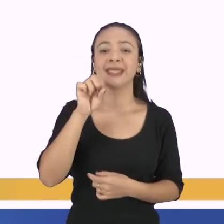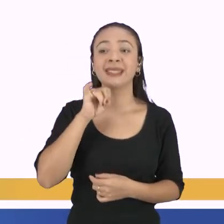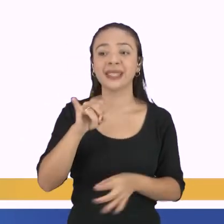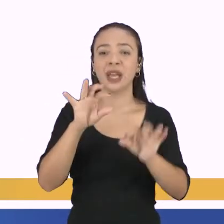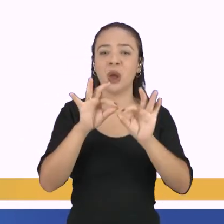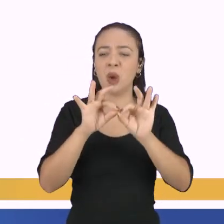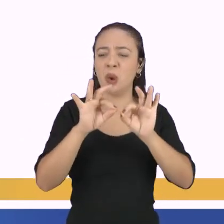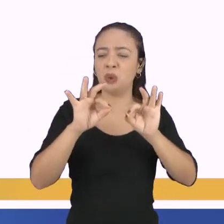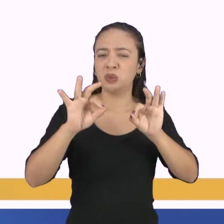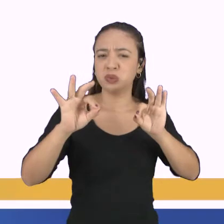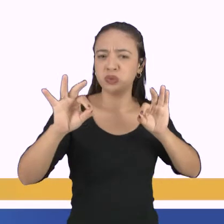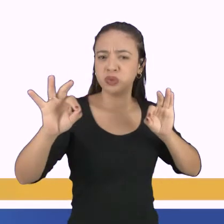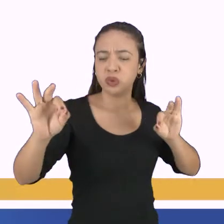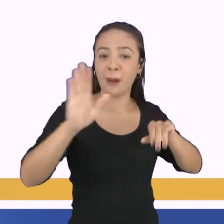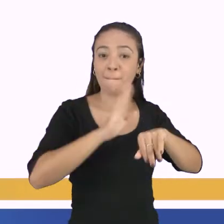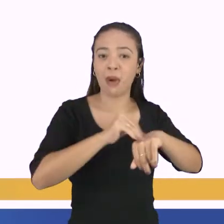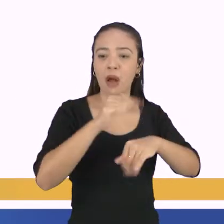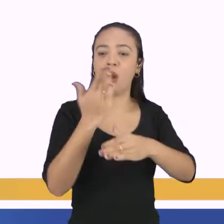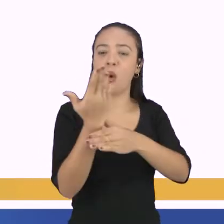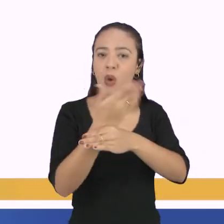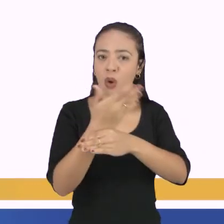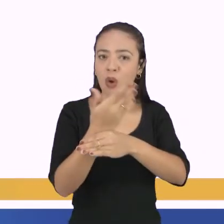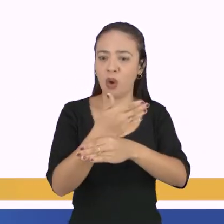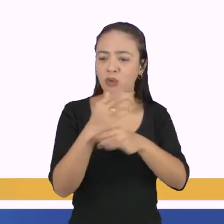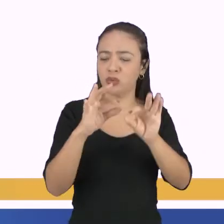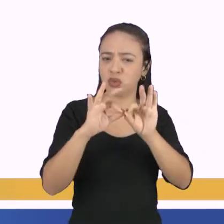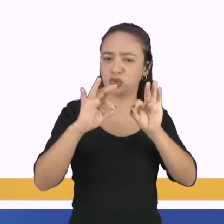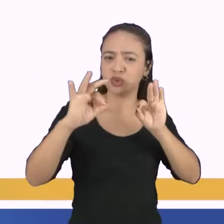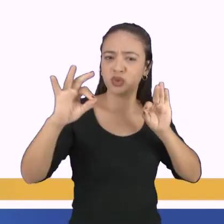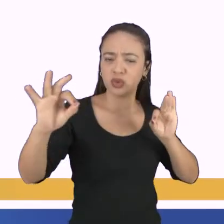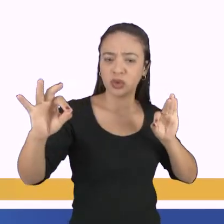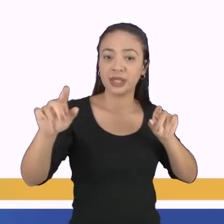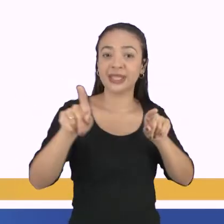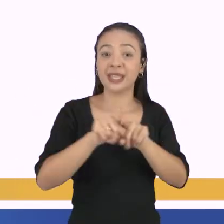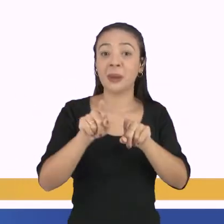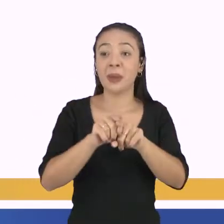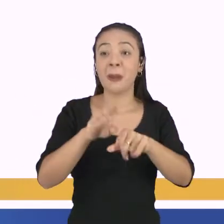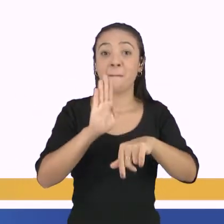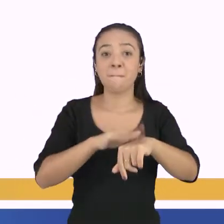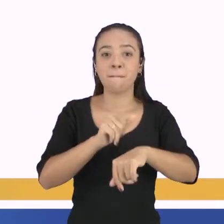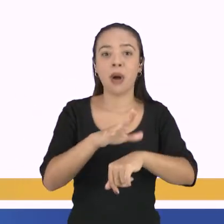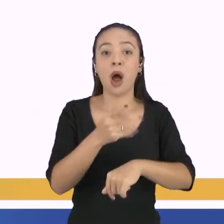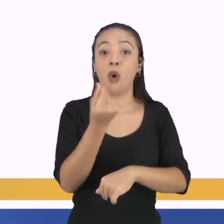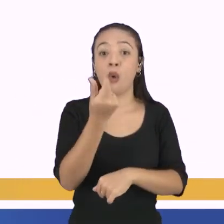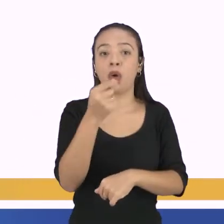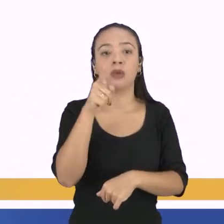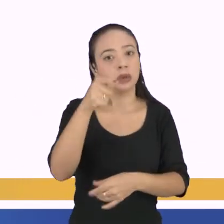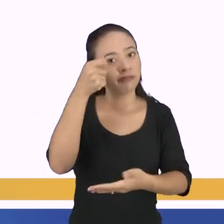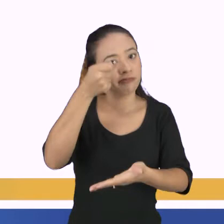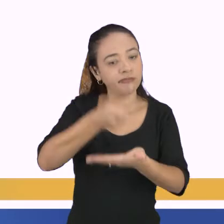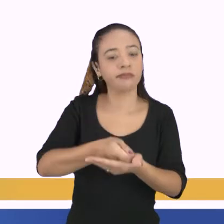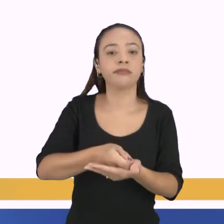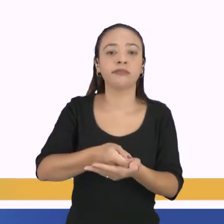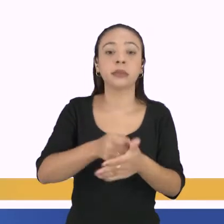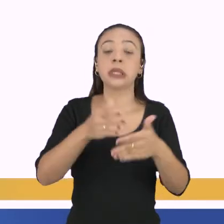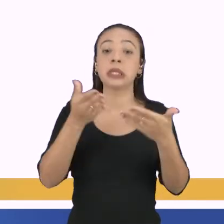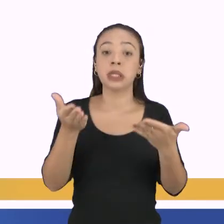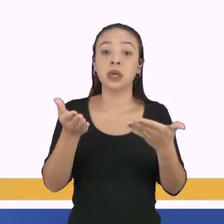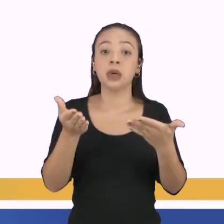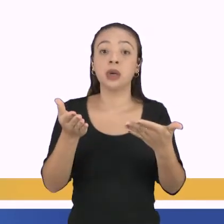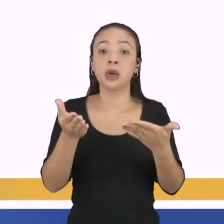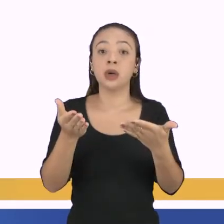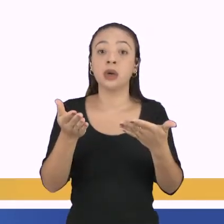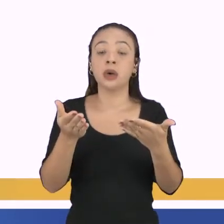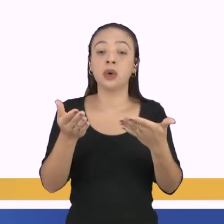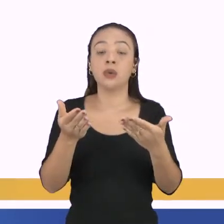né, que o táxi vai se deslocar para te deixar em algum local, maior vai ser o valor que você vai pagar, né? Então você